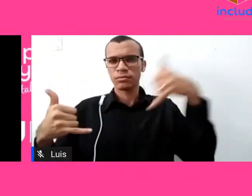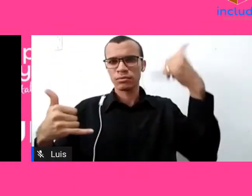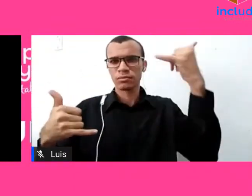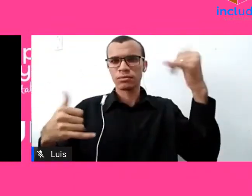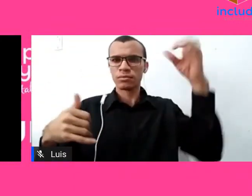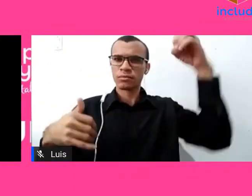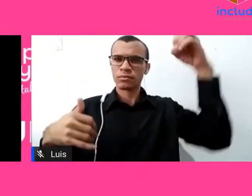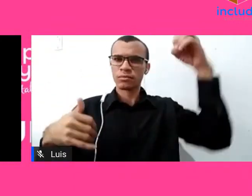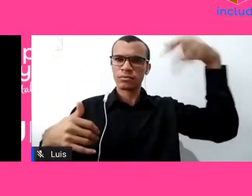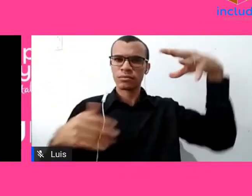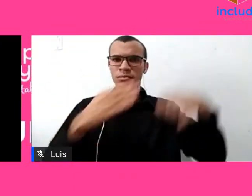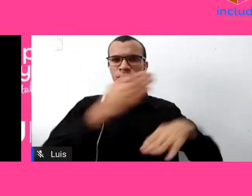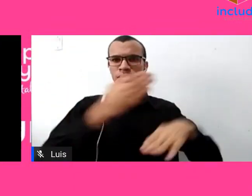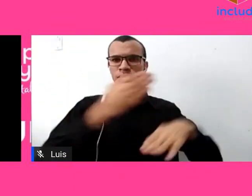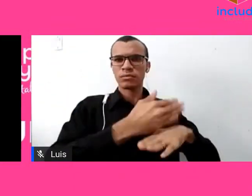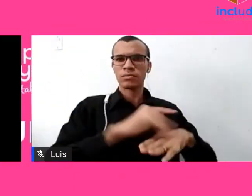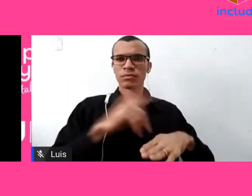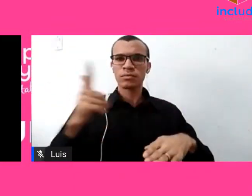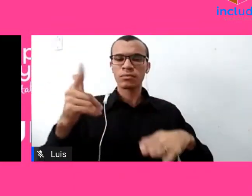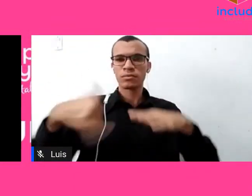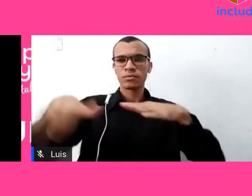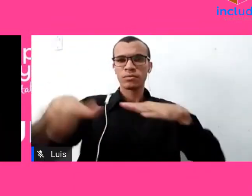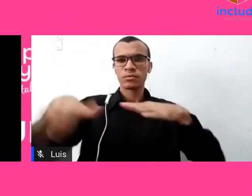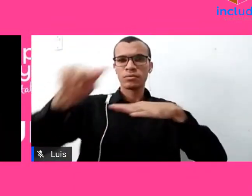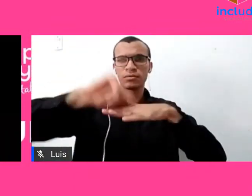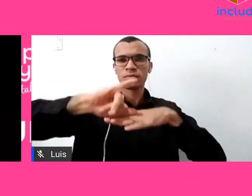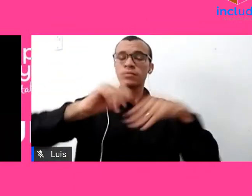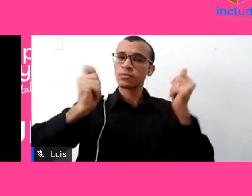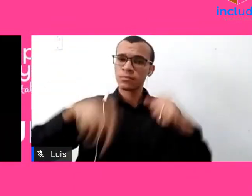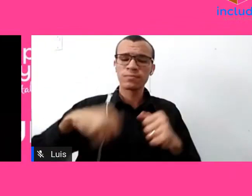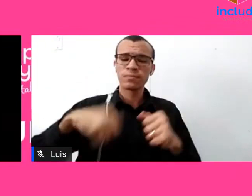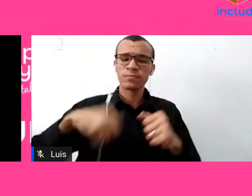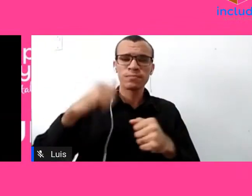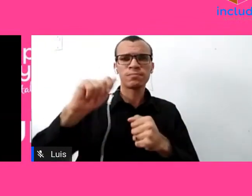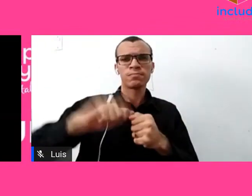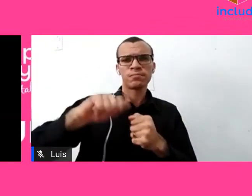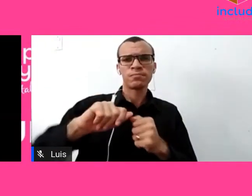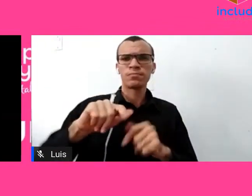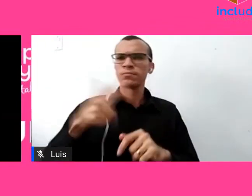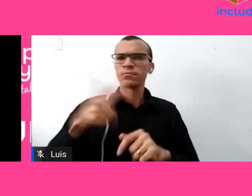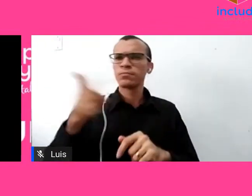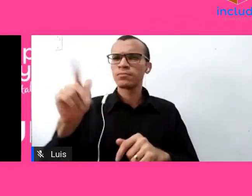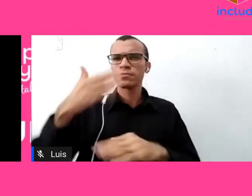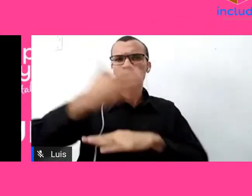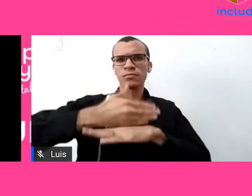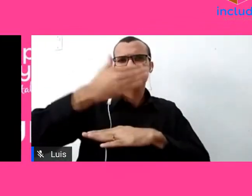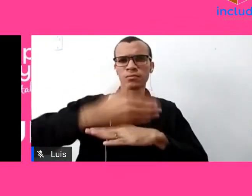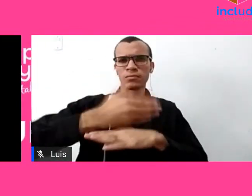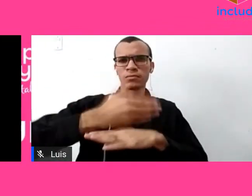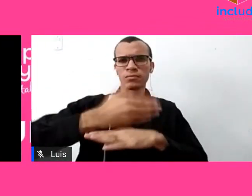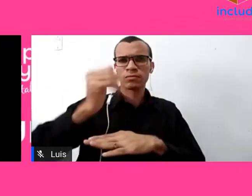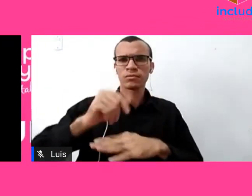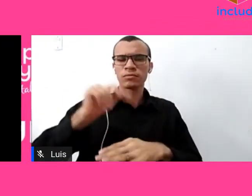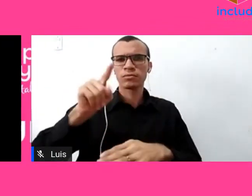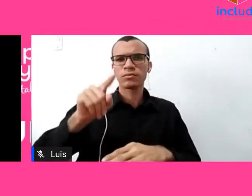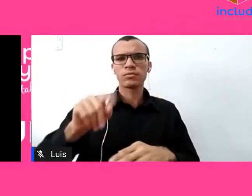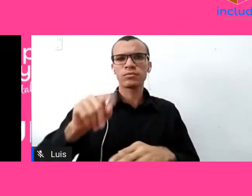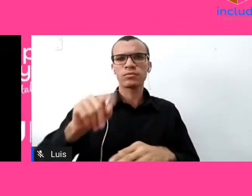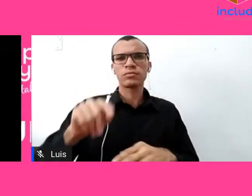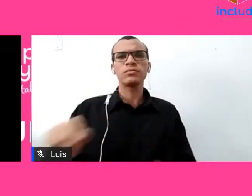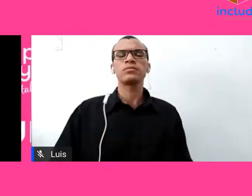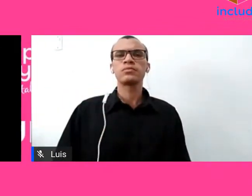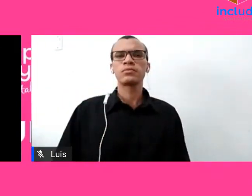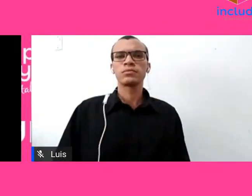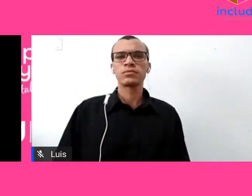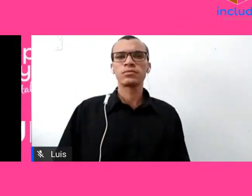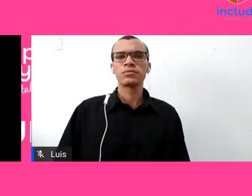janela. Aqui em cima eu posso construir uma outra janela aqui, ó, nesse espaço. E aí para